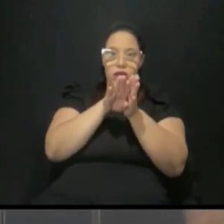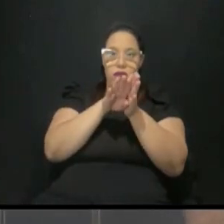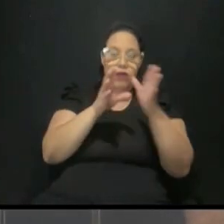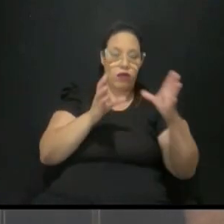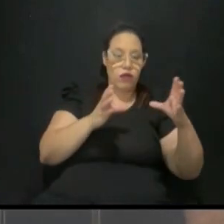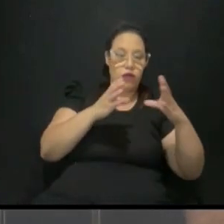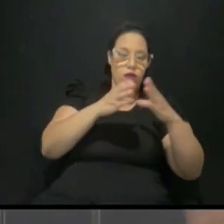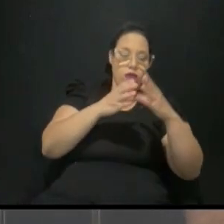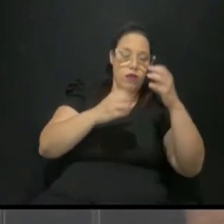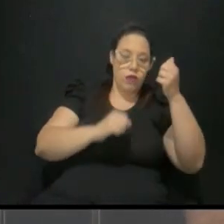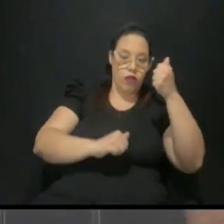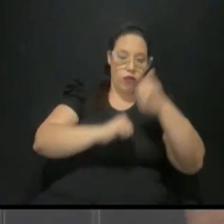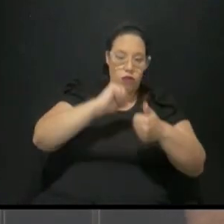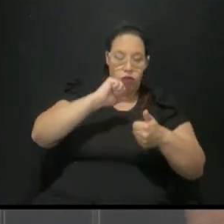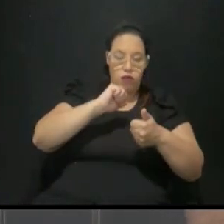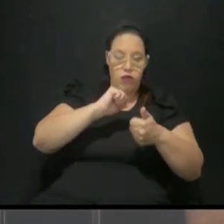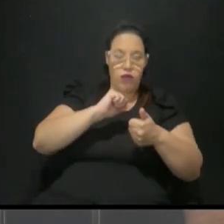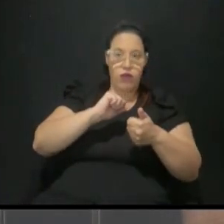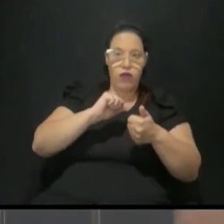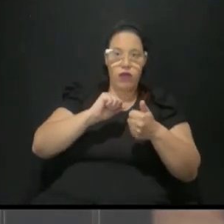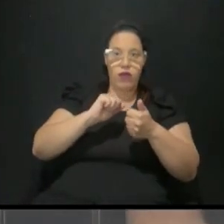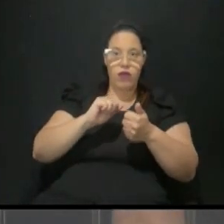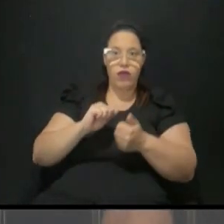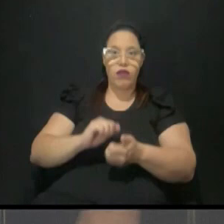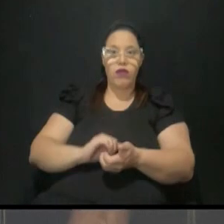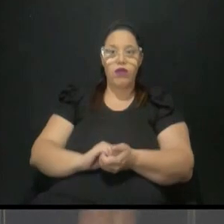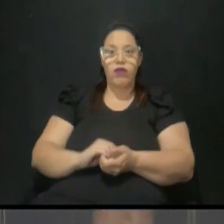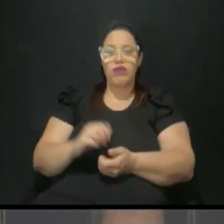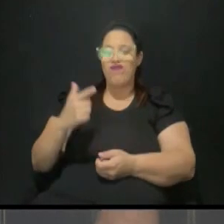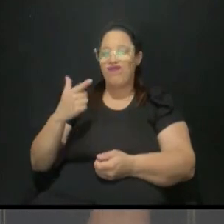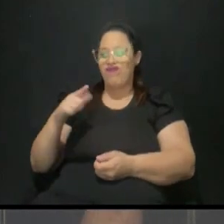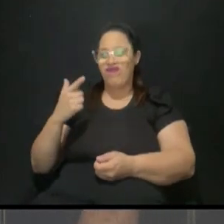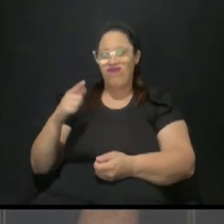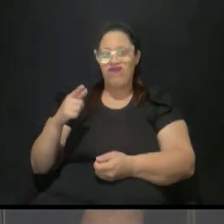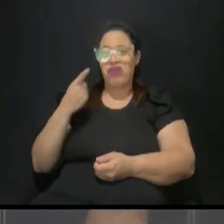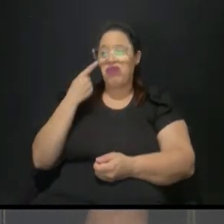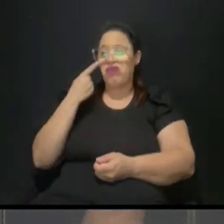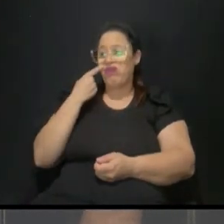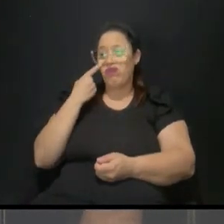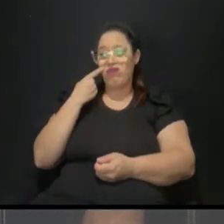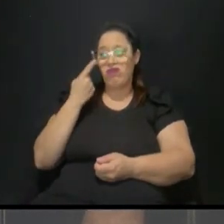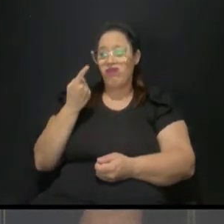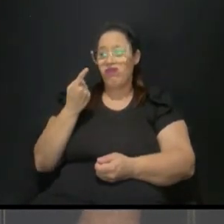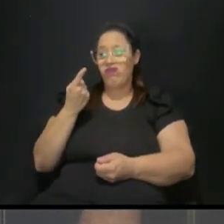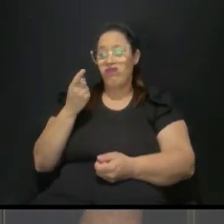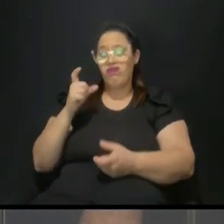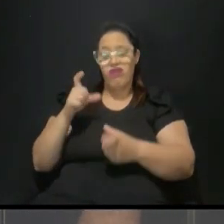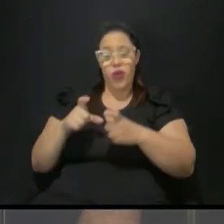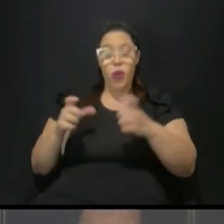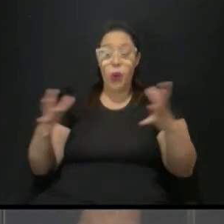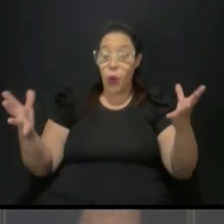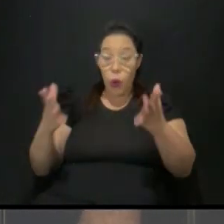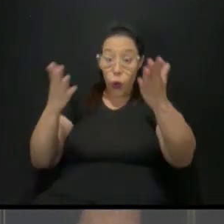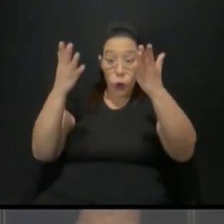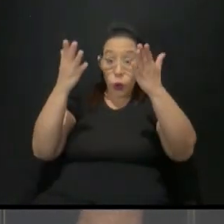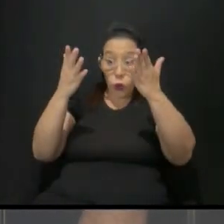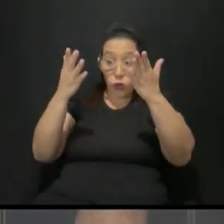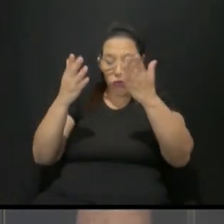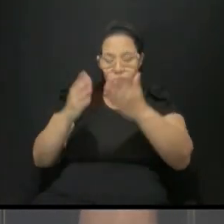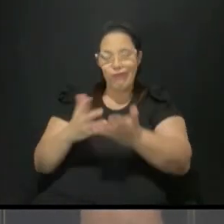esportivo. Então, não vejo tantos incentivos o quanto é necessário